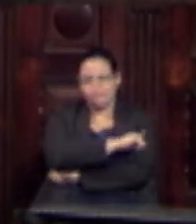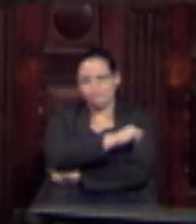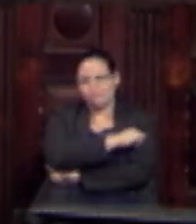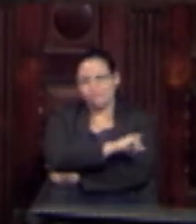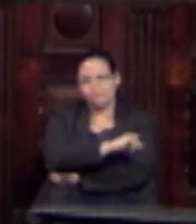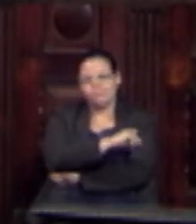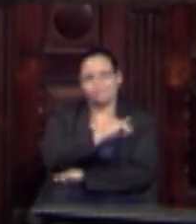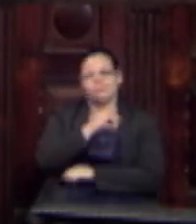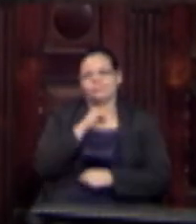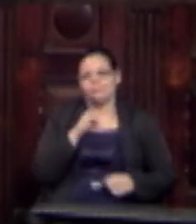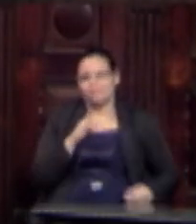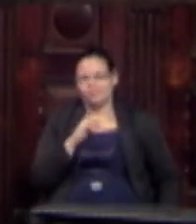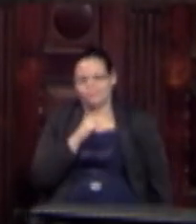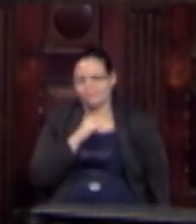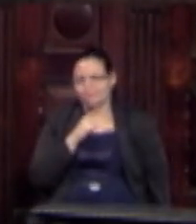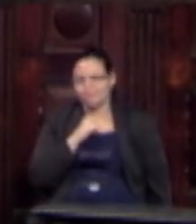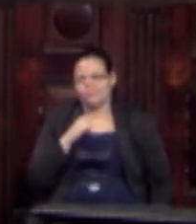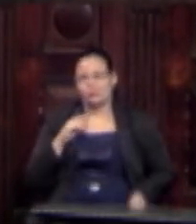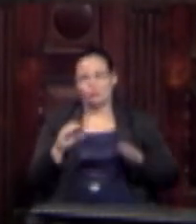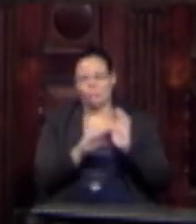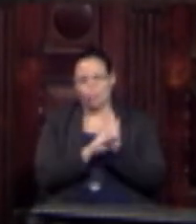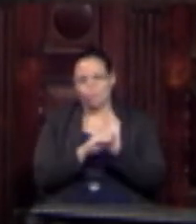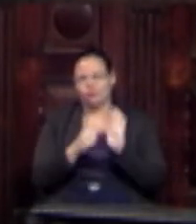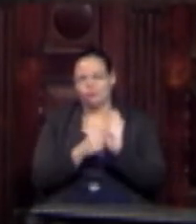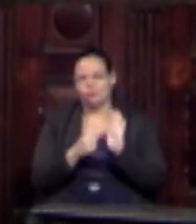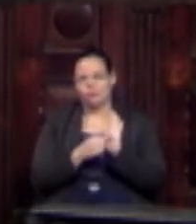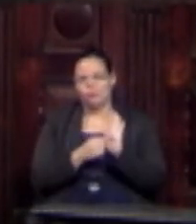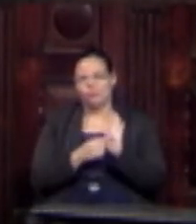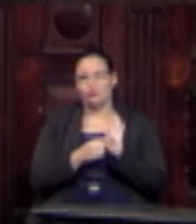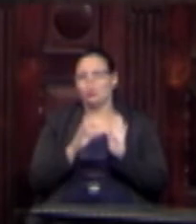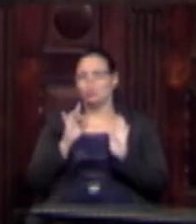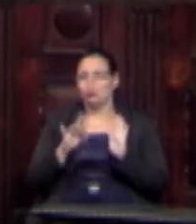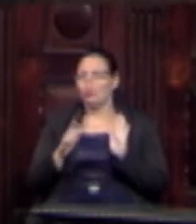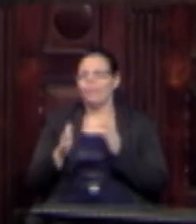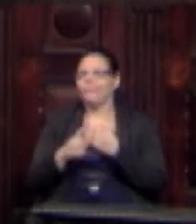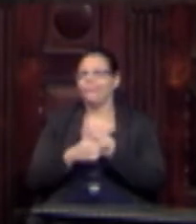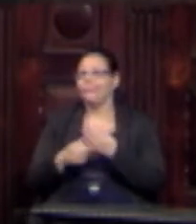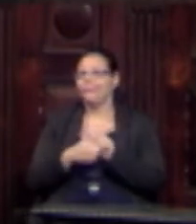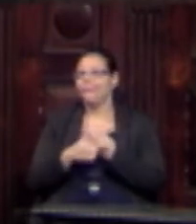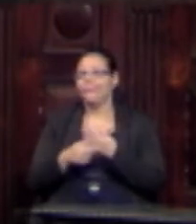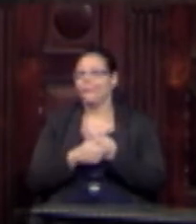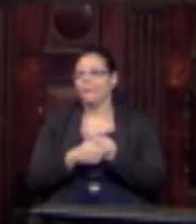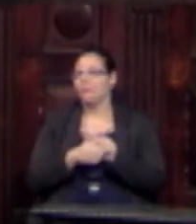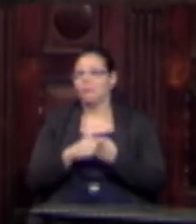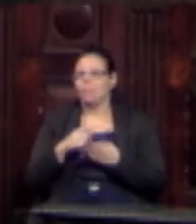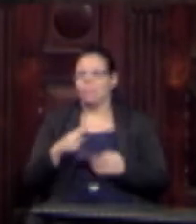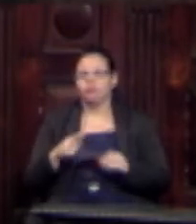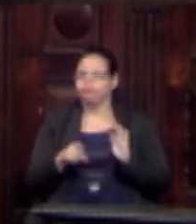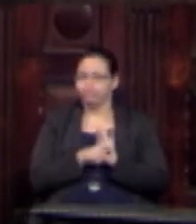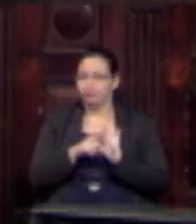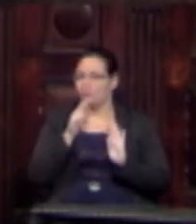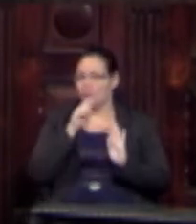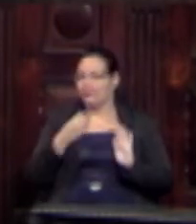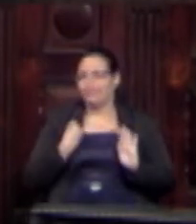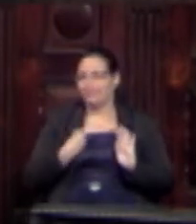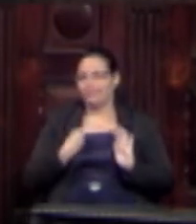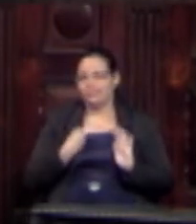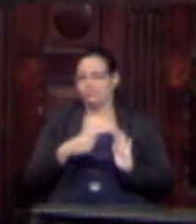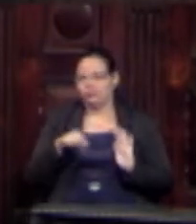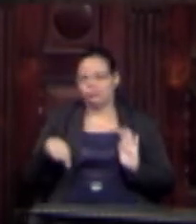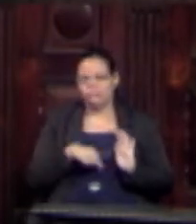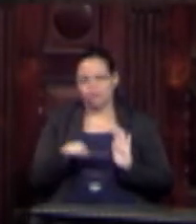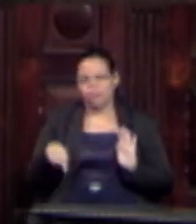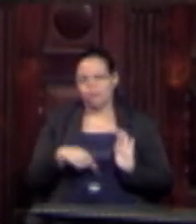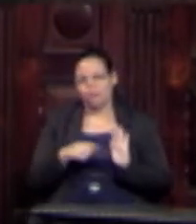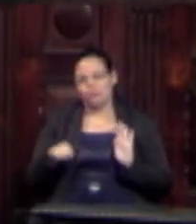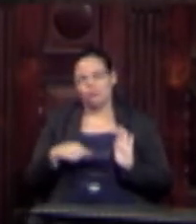1º da Constituição da República, só no papel, porque na vida real nós